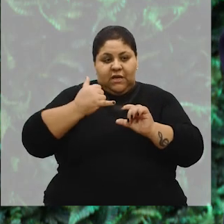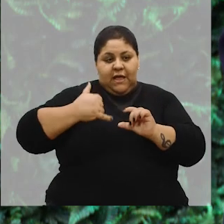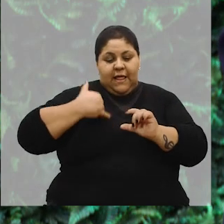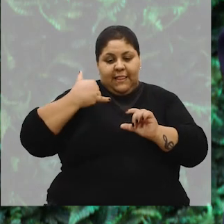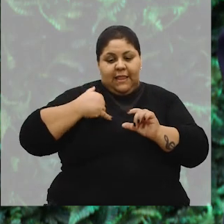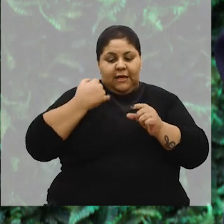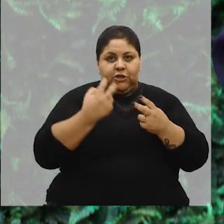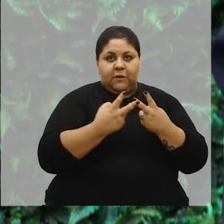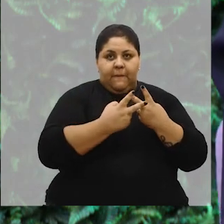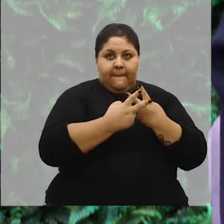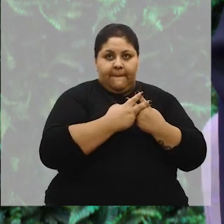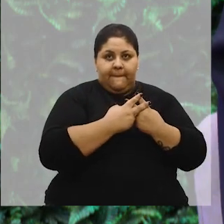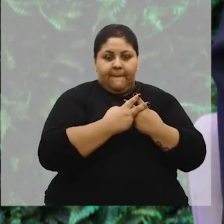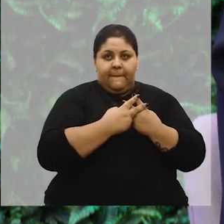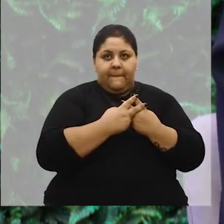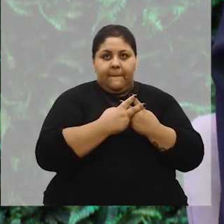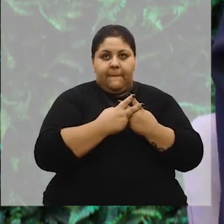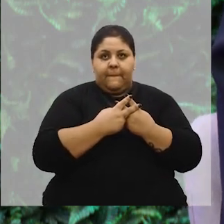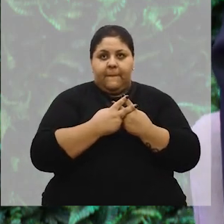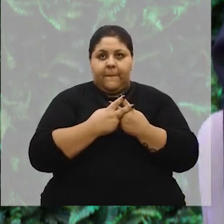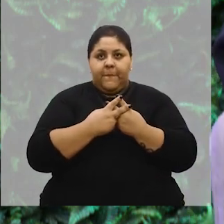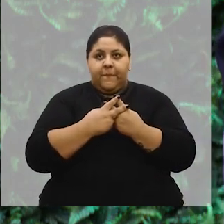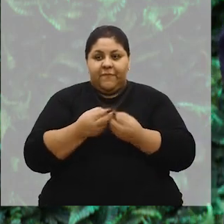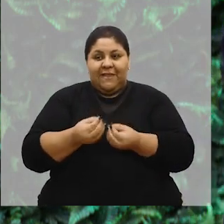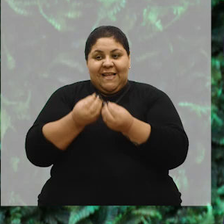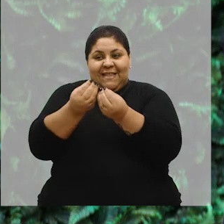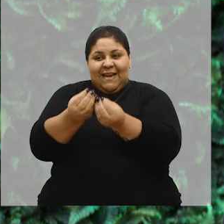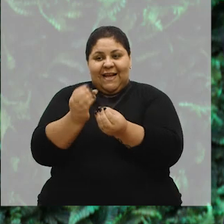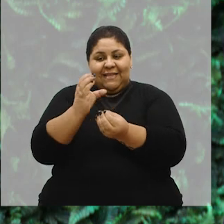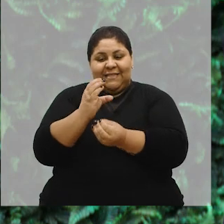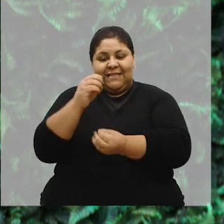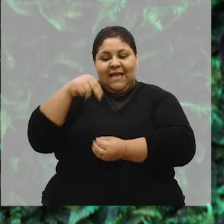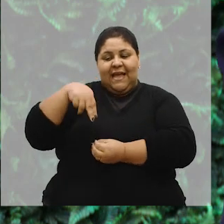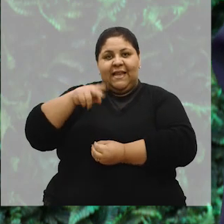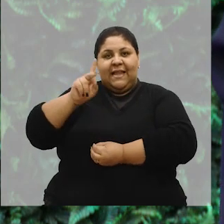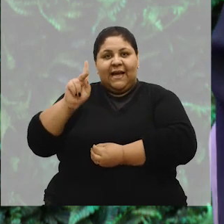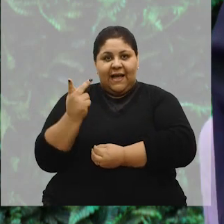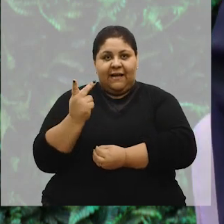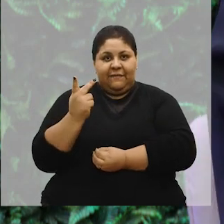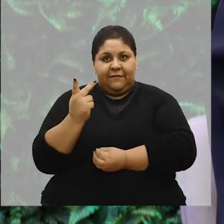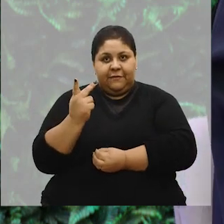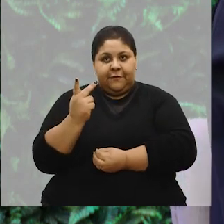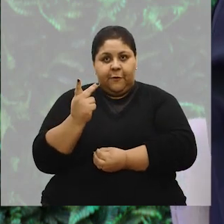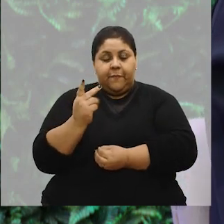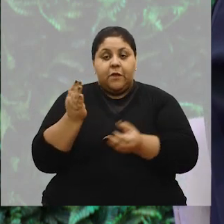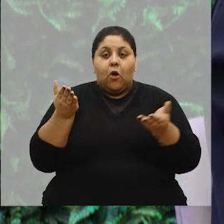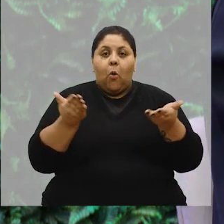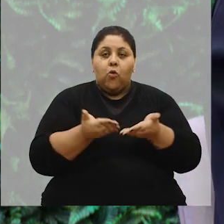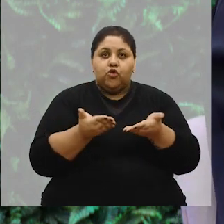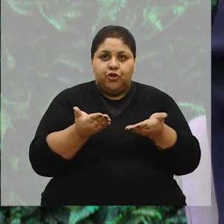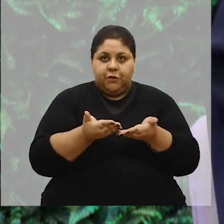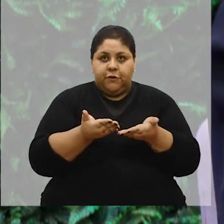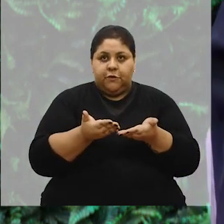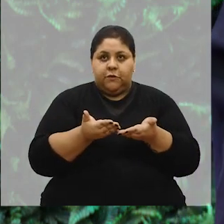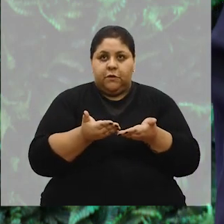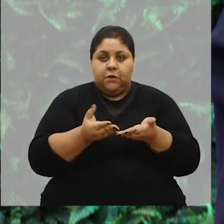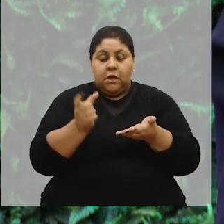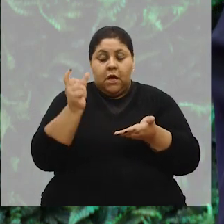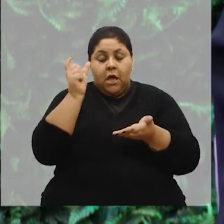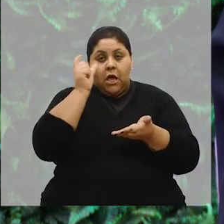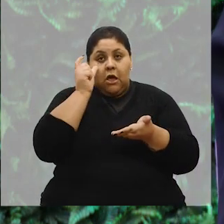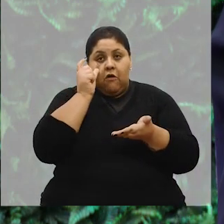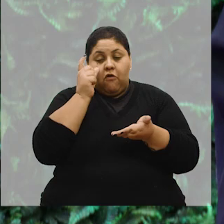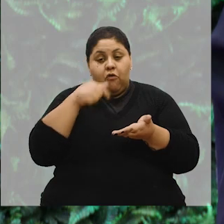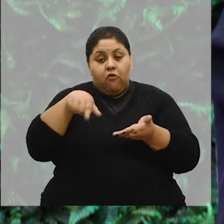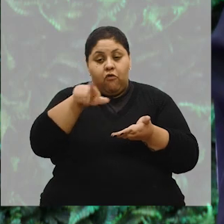Sim. e da concessão de carteira de motorista. Então, hoje, eu vejo que